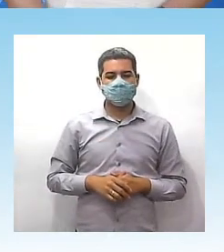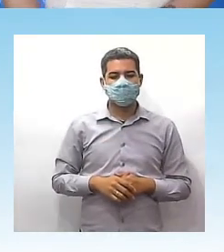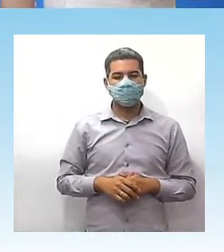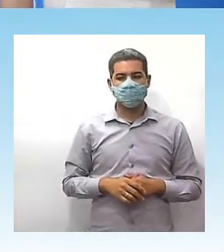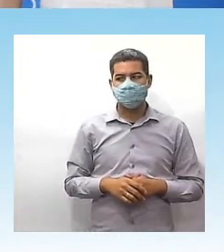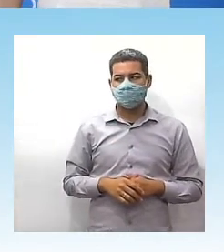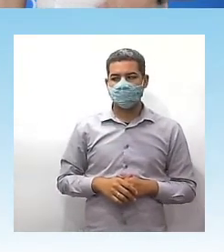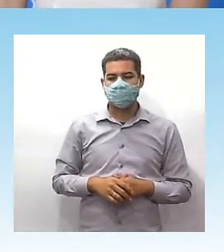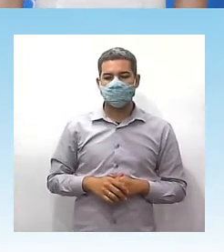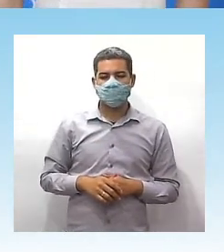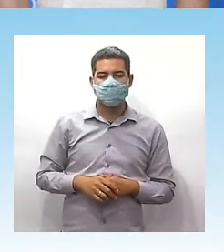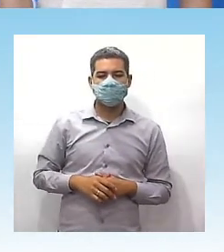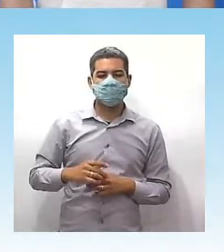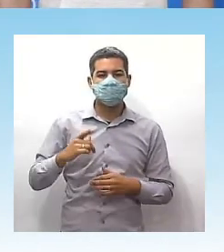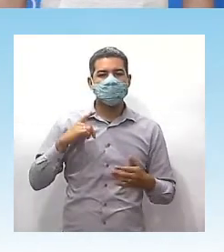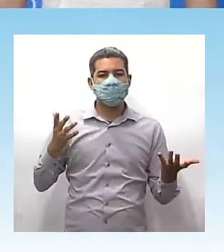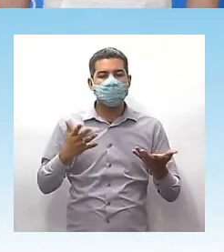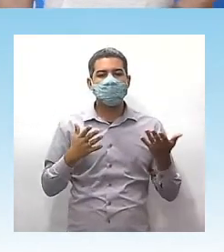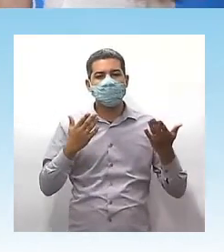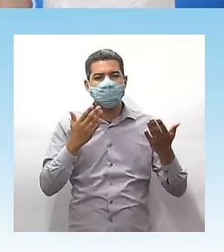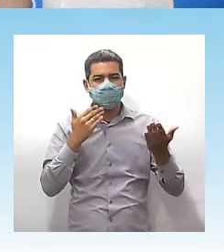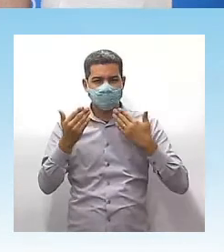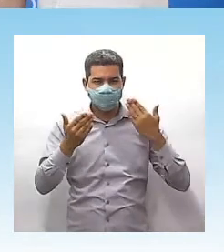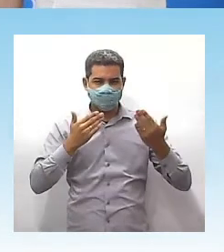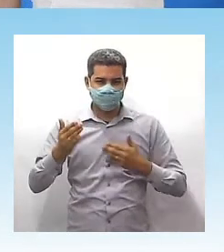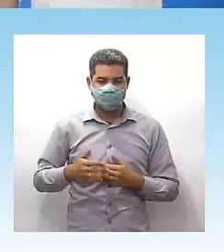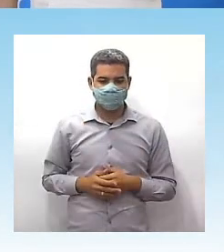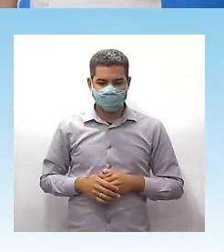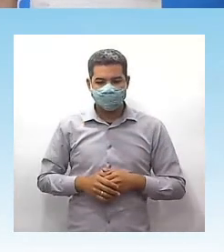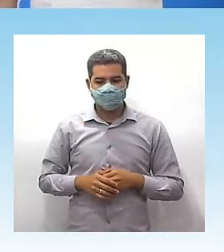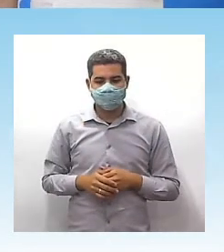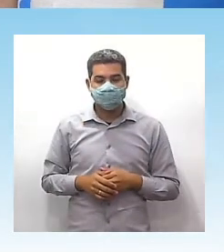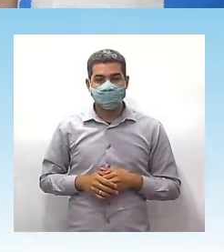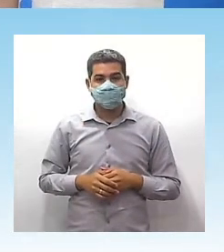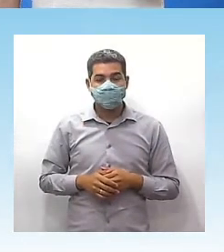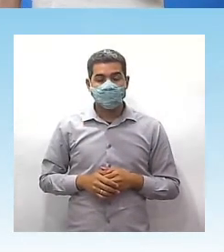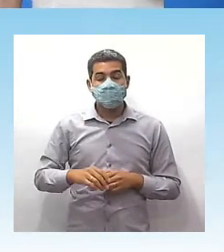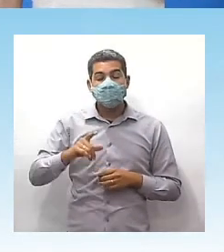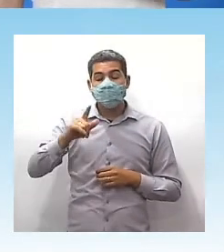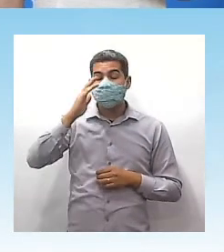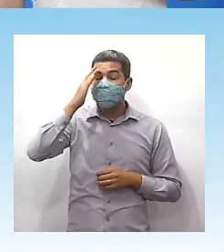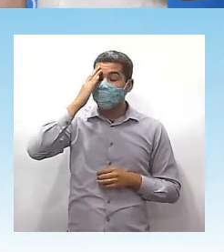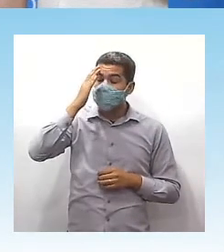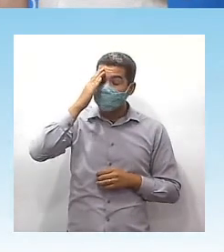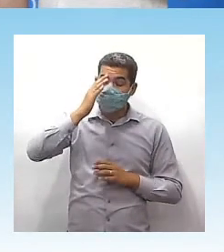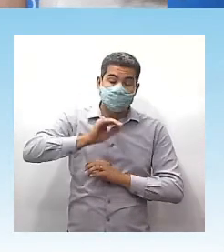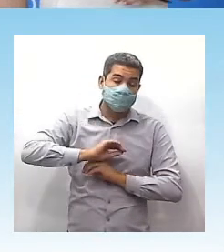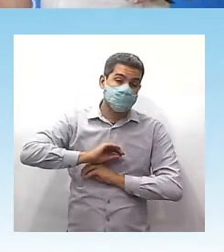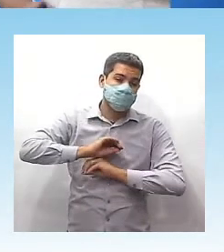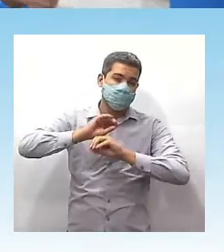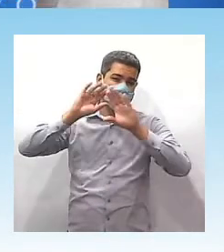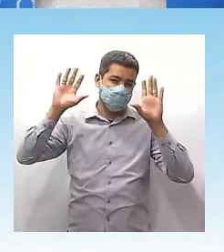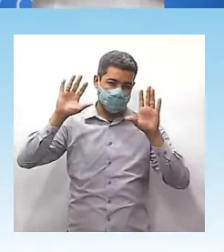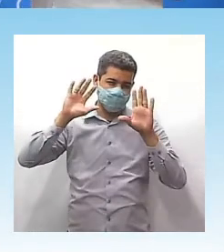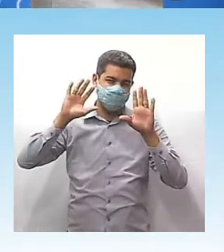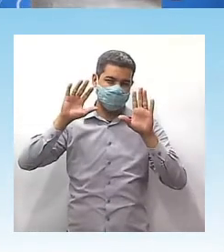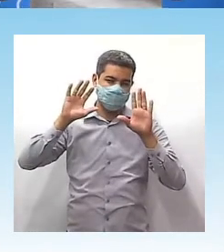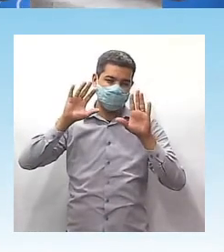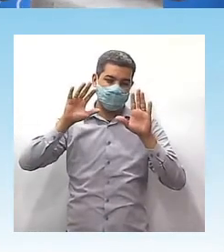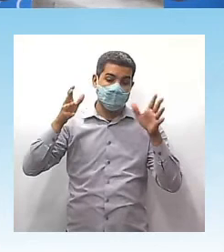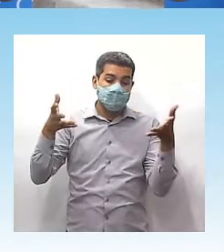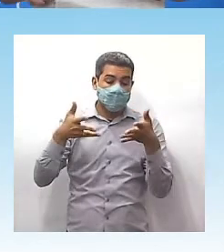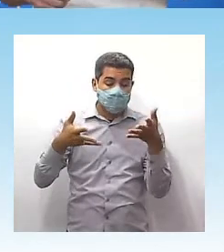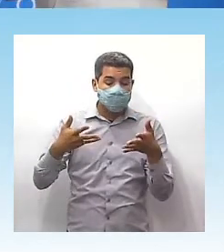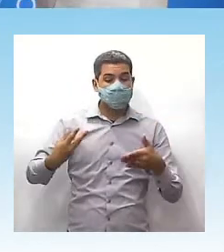favor, um bate-papo sério contigo, ó. Vocês precisam entender muito claramente disso, tá? Na